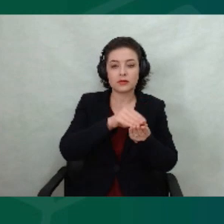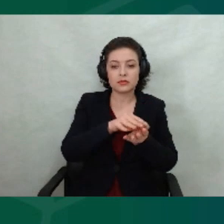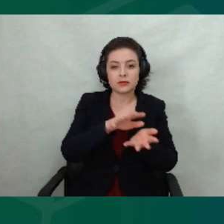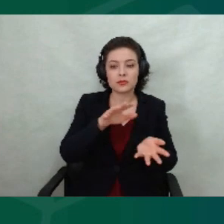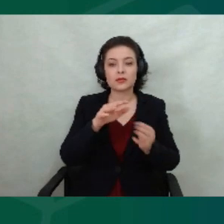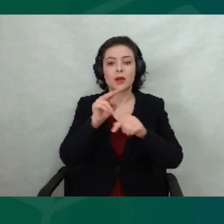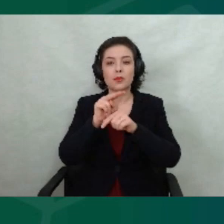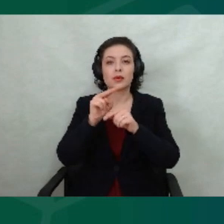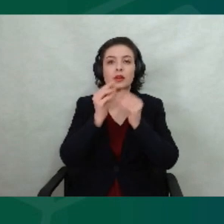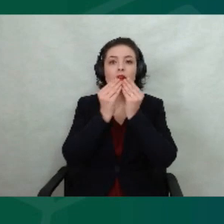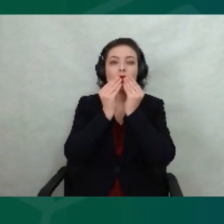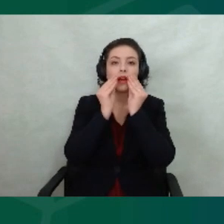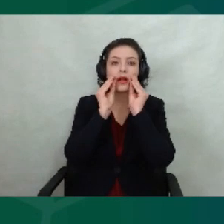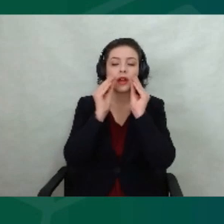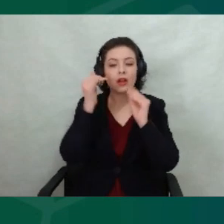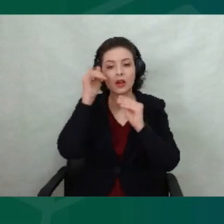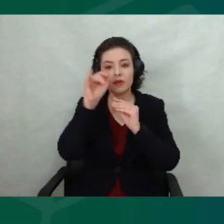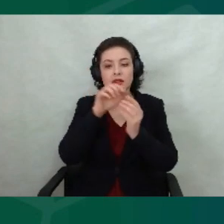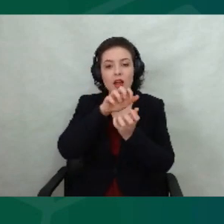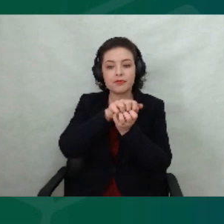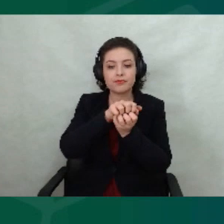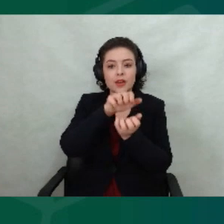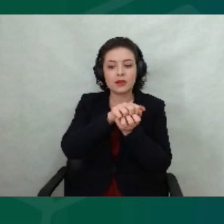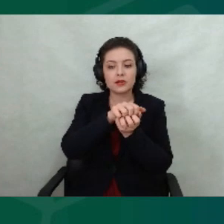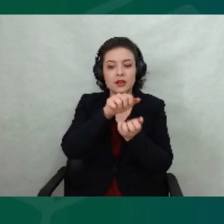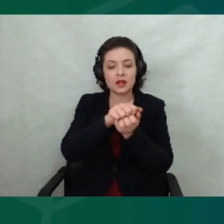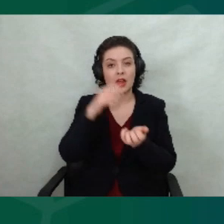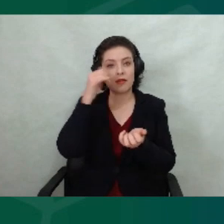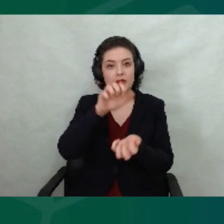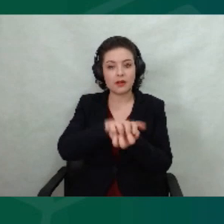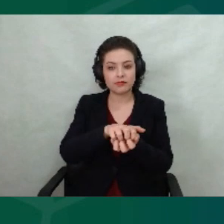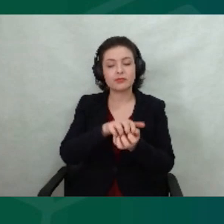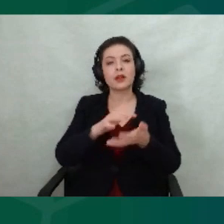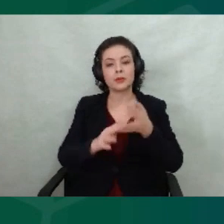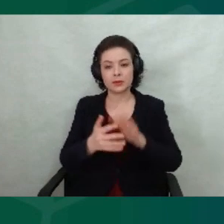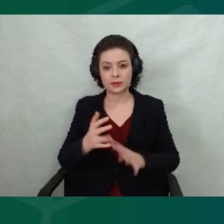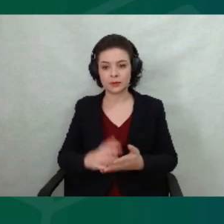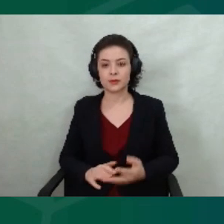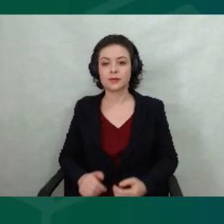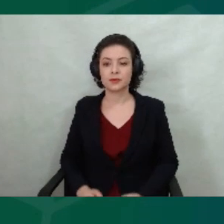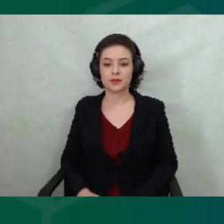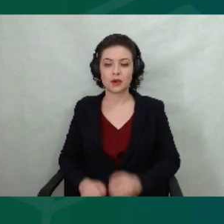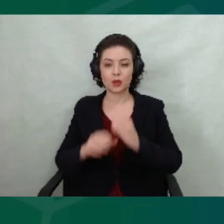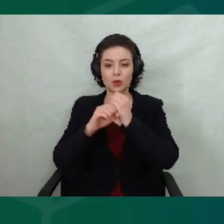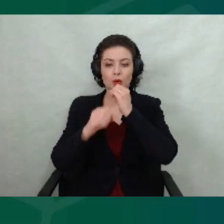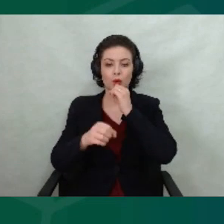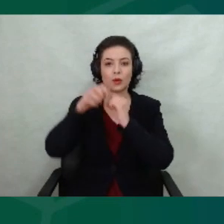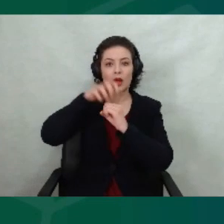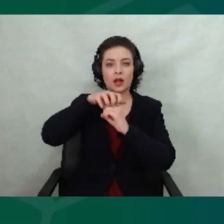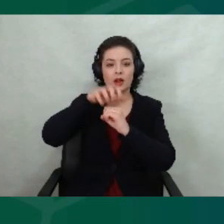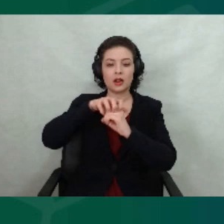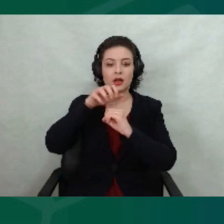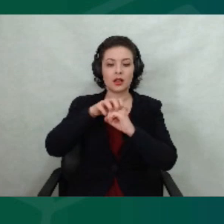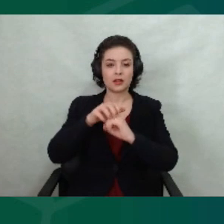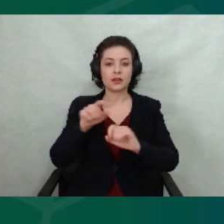bucais para evitar essa mordedura também desse tubo. Próximo, por favor. E fazemos essa laser terapia, da